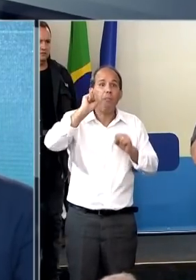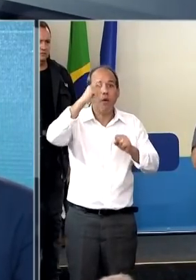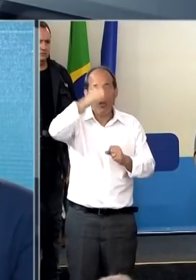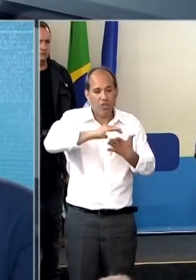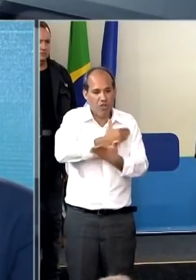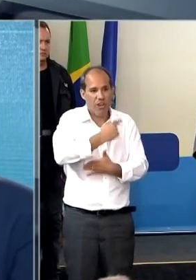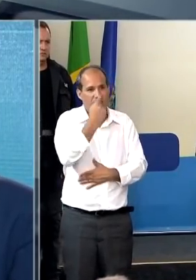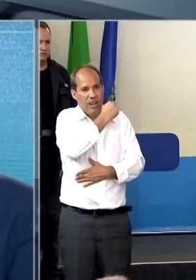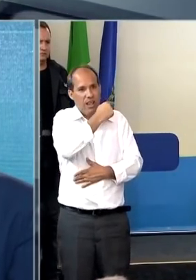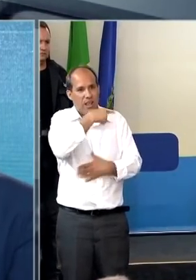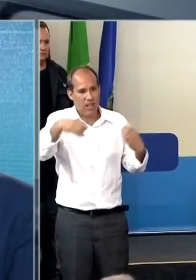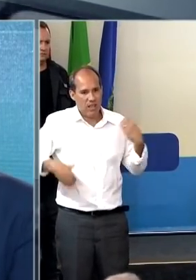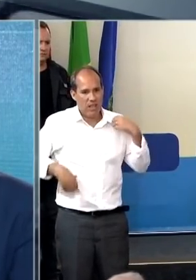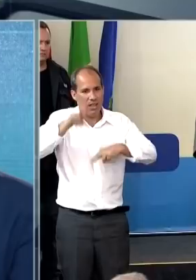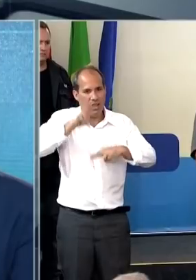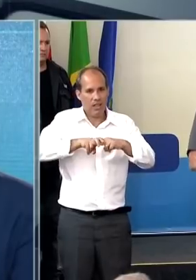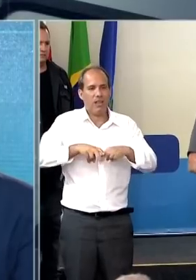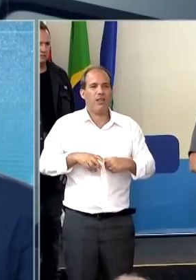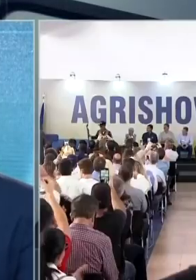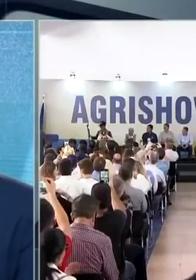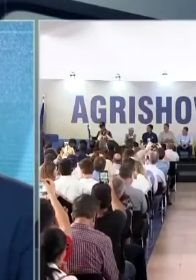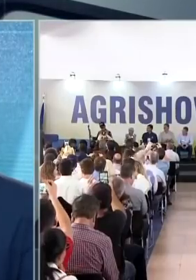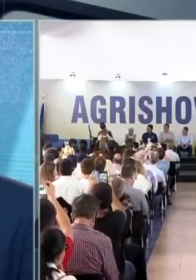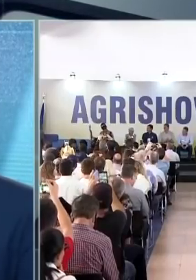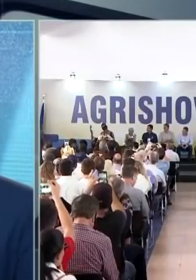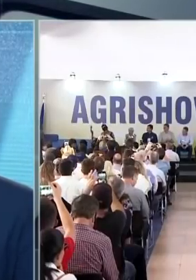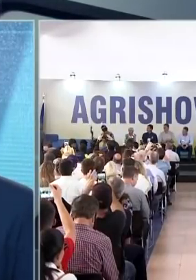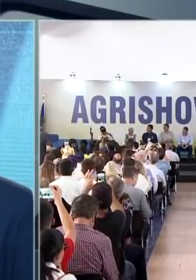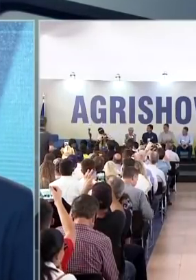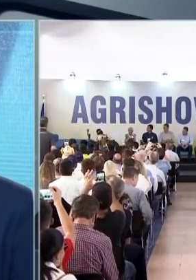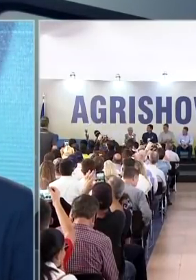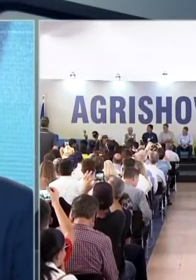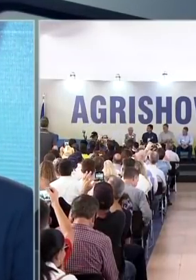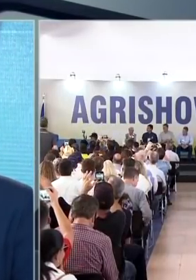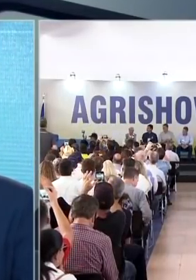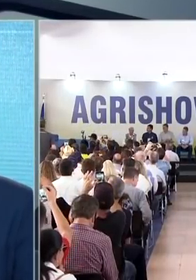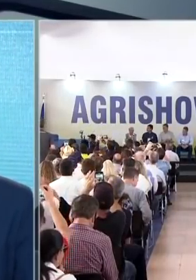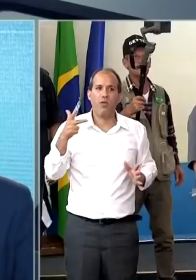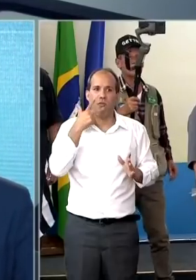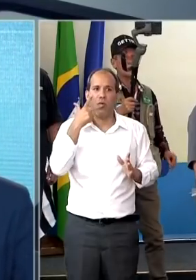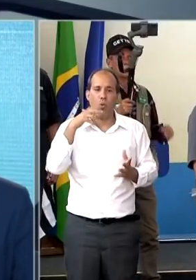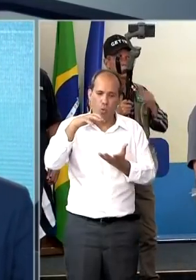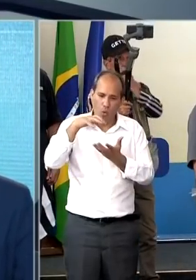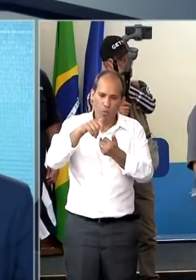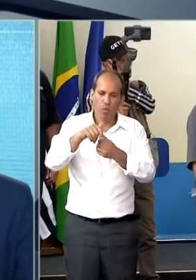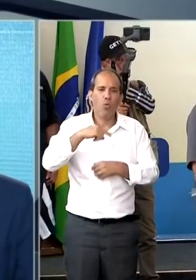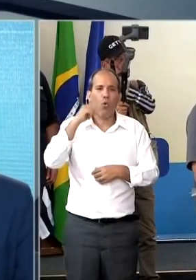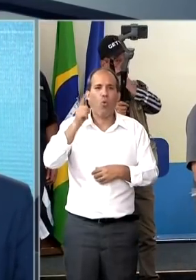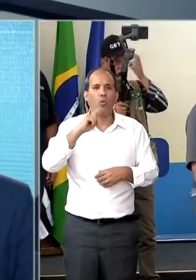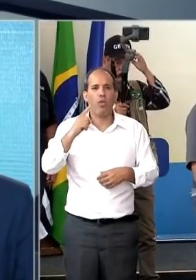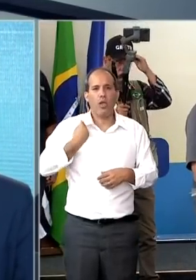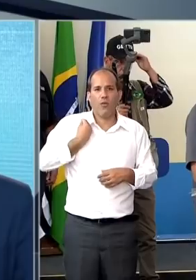Supremo Tribunal Federal não estava esperando por isso agora eu quero saber o Supremo e seus ministros farão o que a gente pode considerar